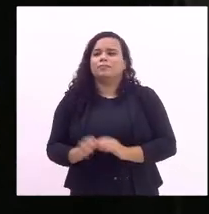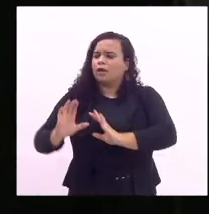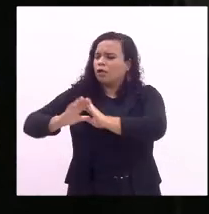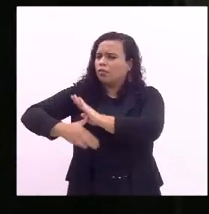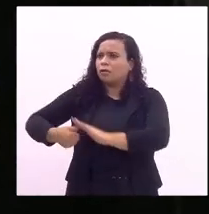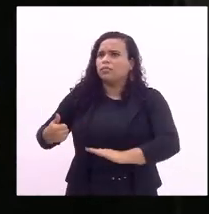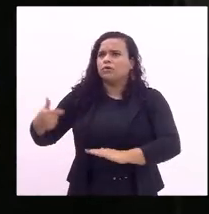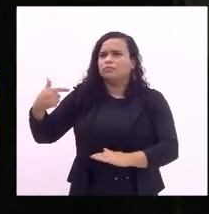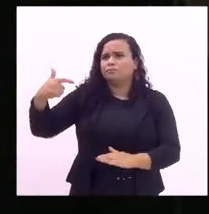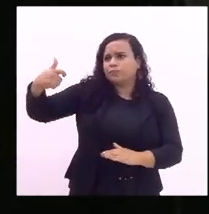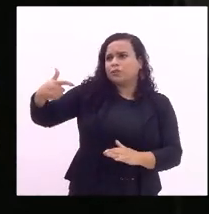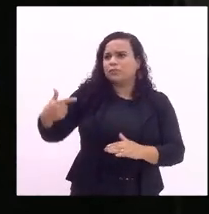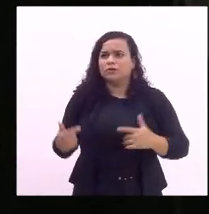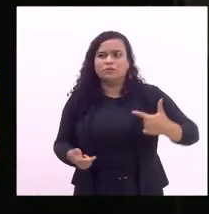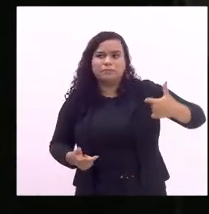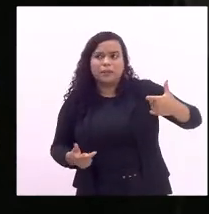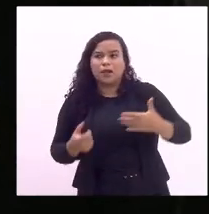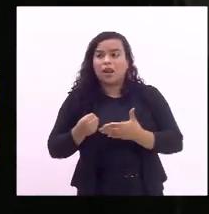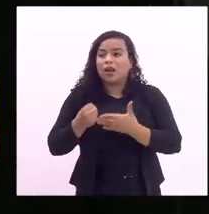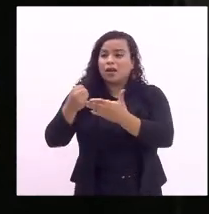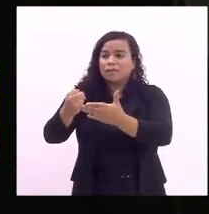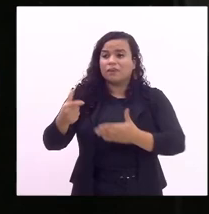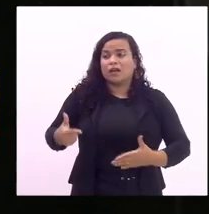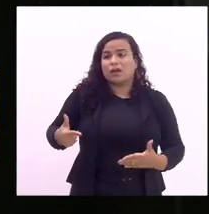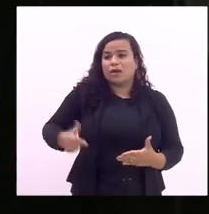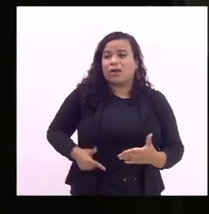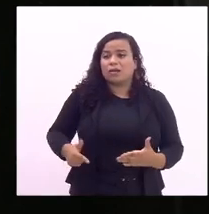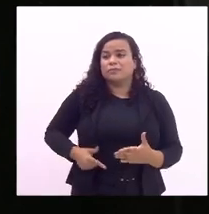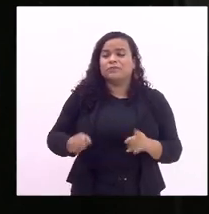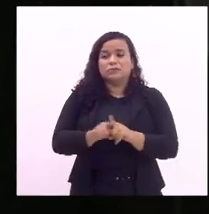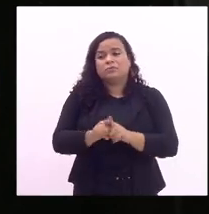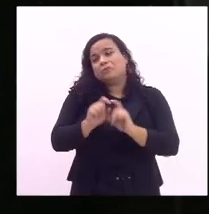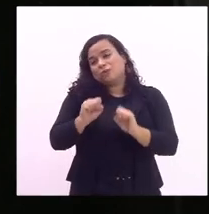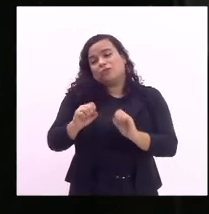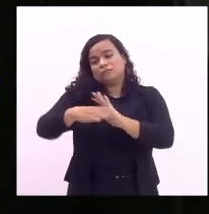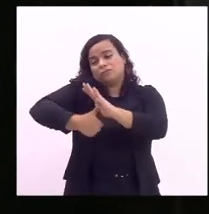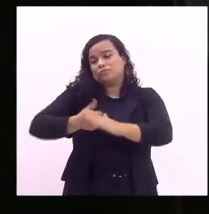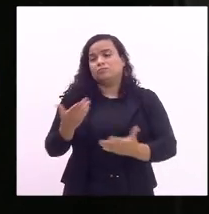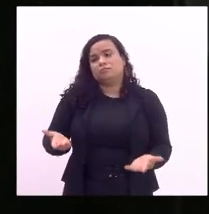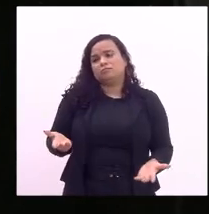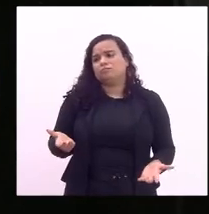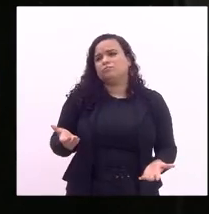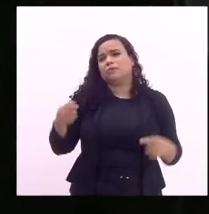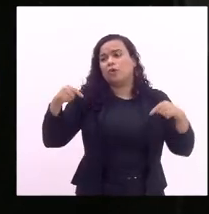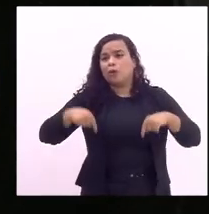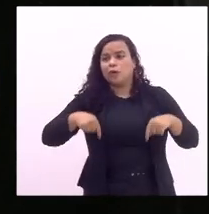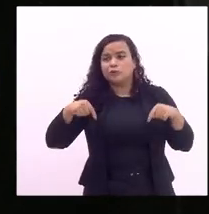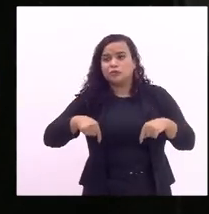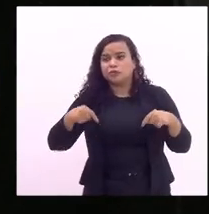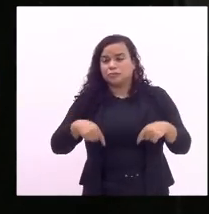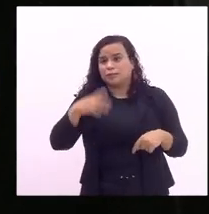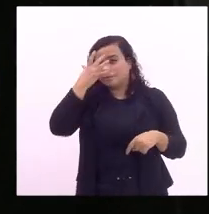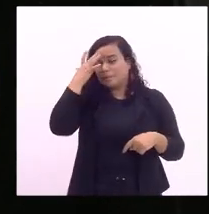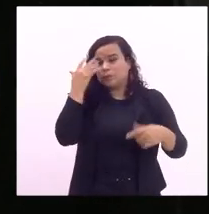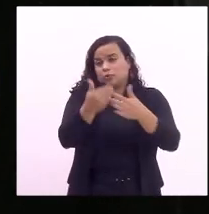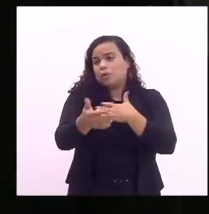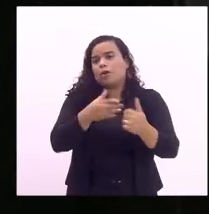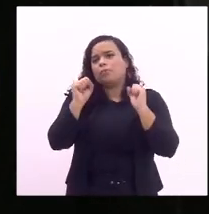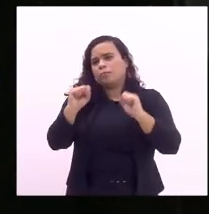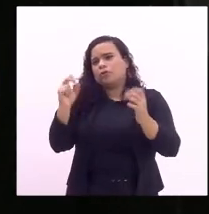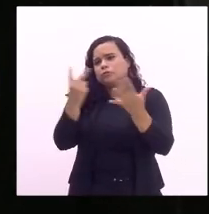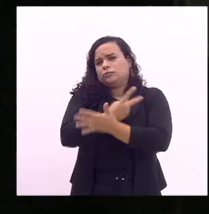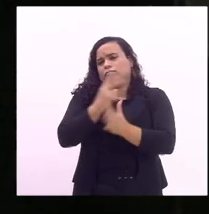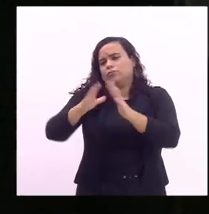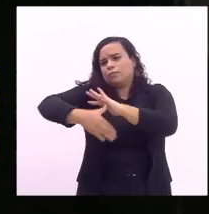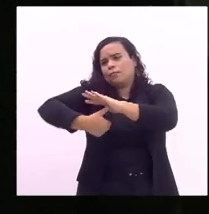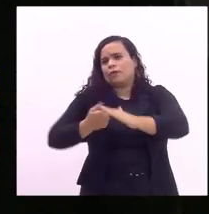assaltado e levar a sua arma. Porque qualquer um, hoje, pode ser assaltado e